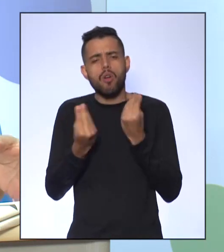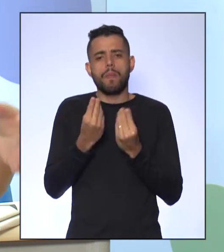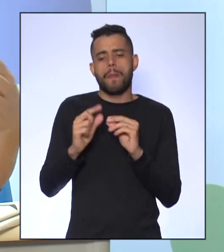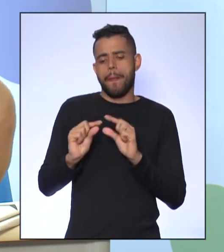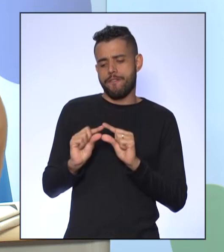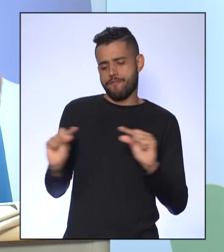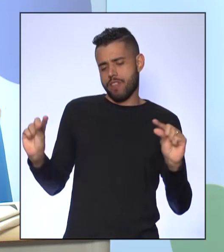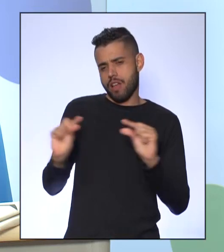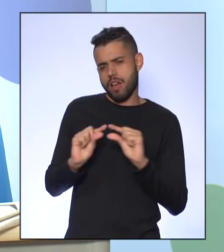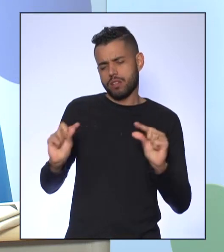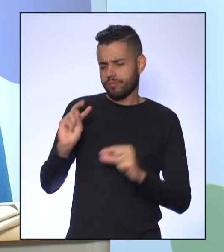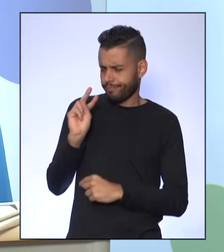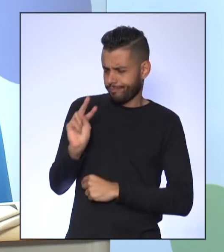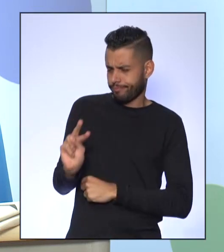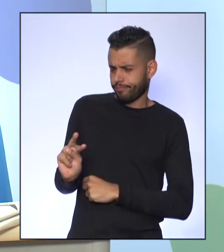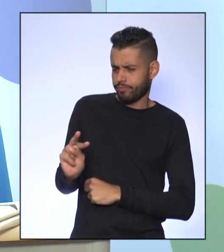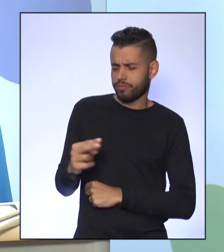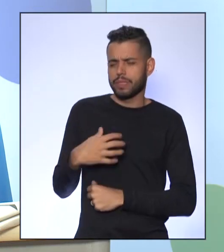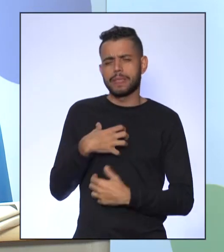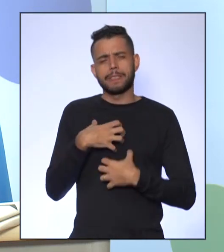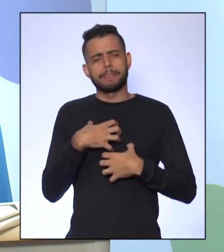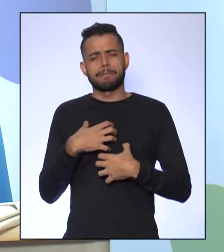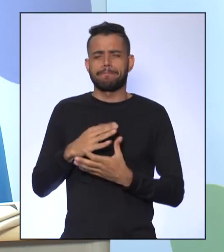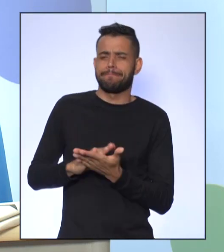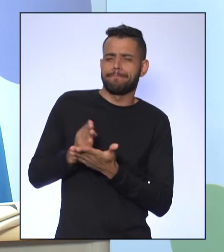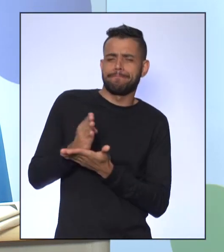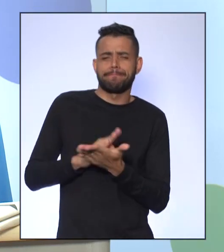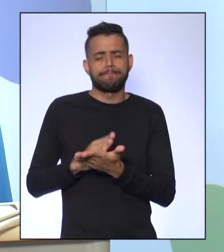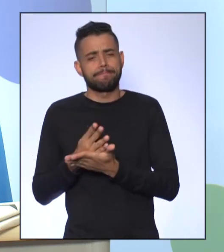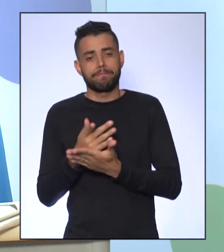frase, ela pode me incomodar, me interessar.